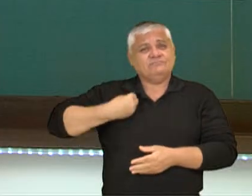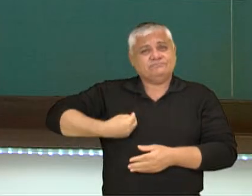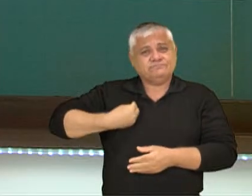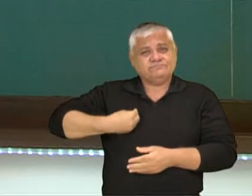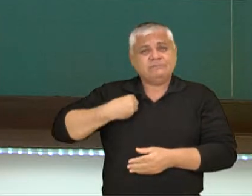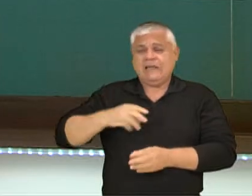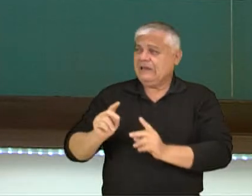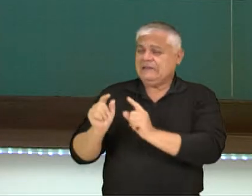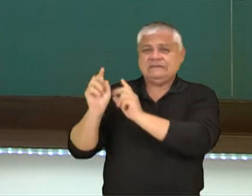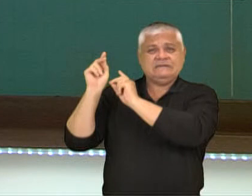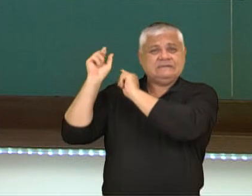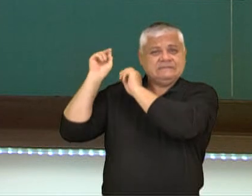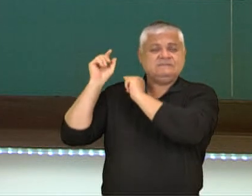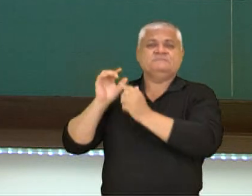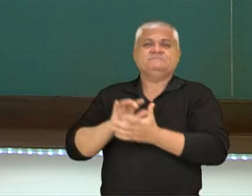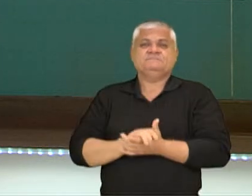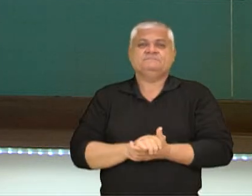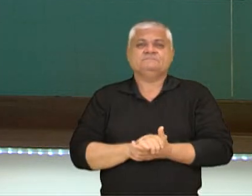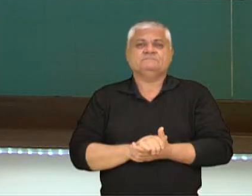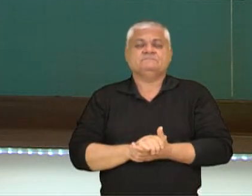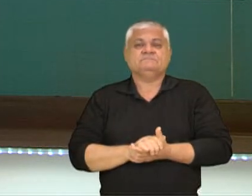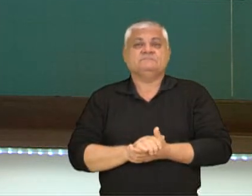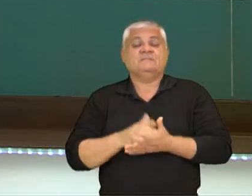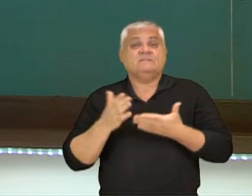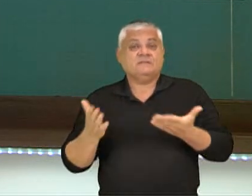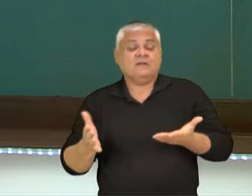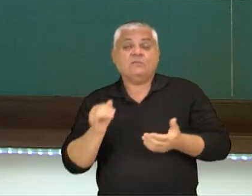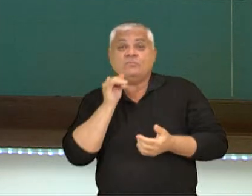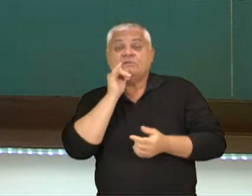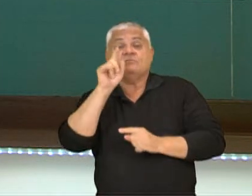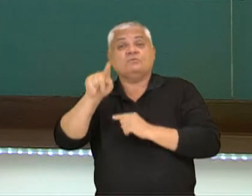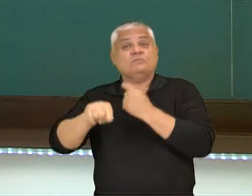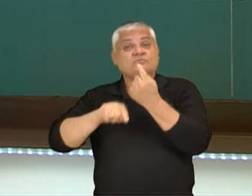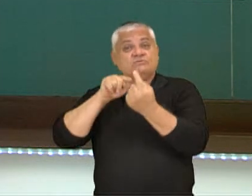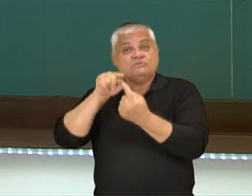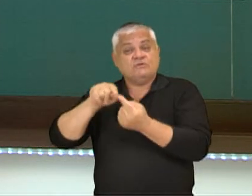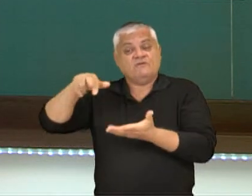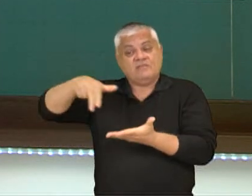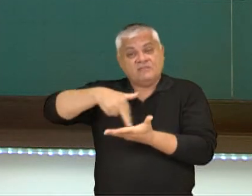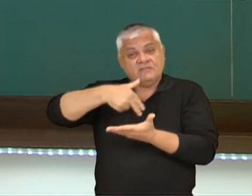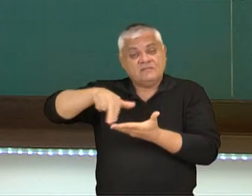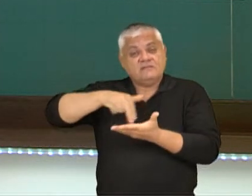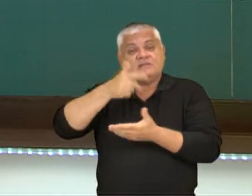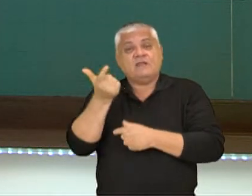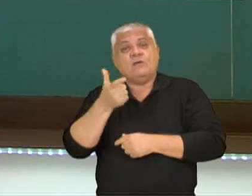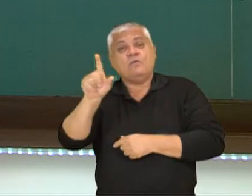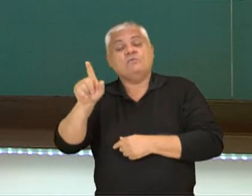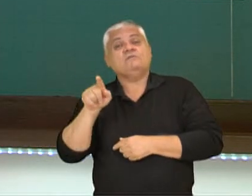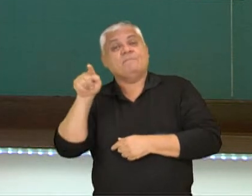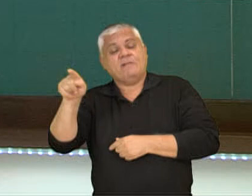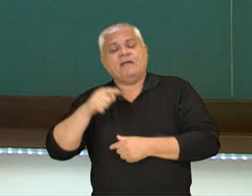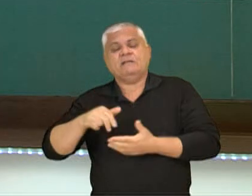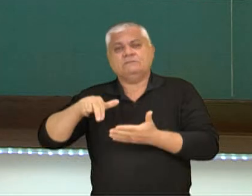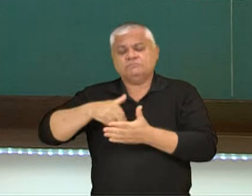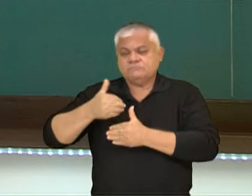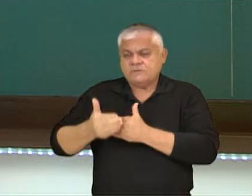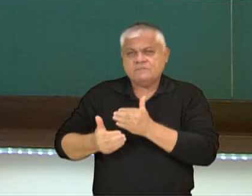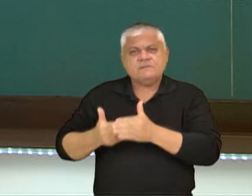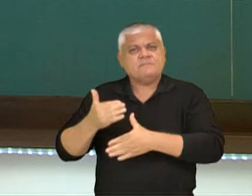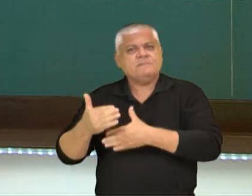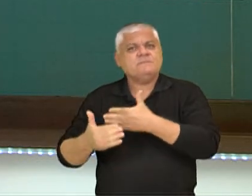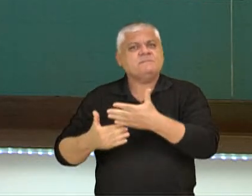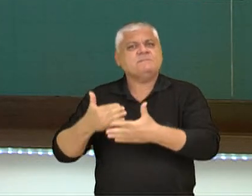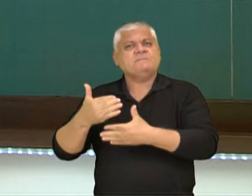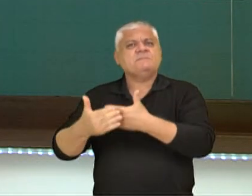muito, muito antiga. Claro que os seus objetivos eram outros, mas ela foi, com o tempo, sendo